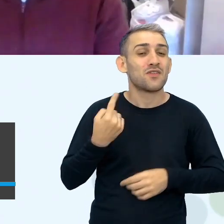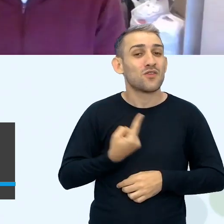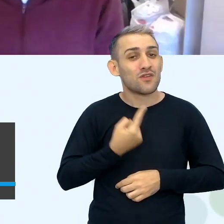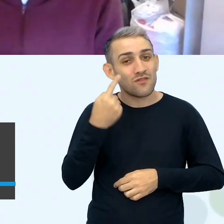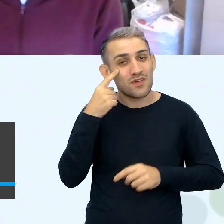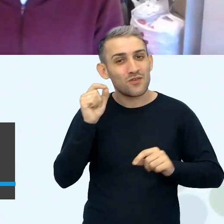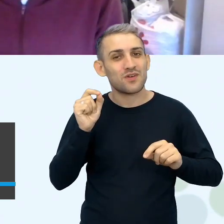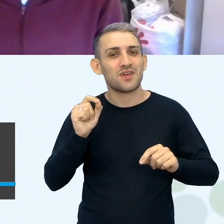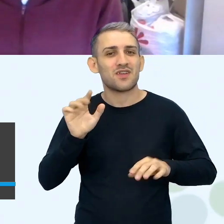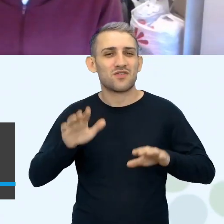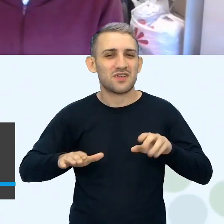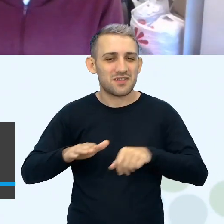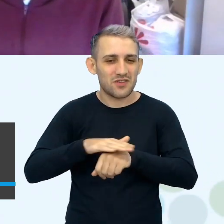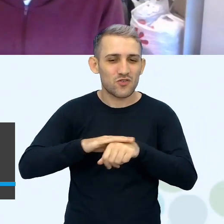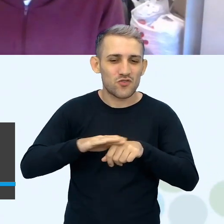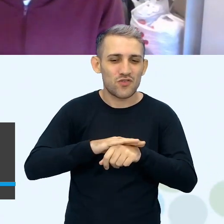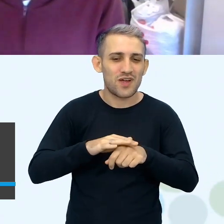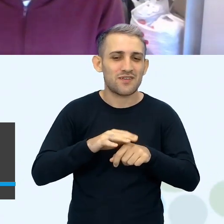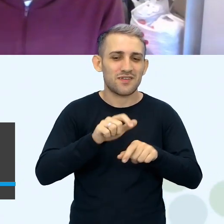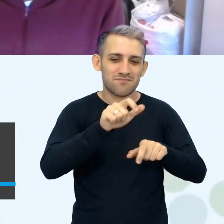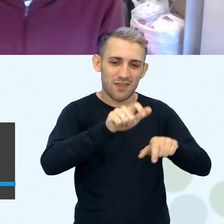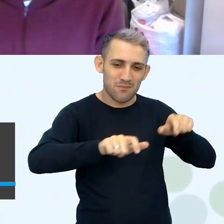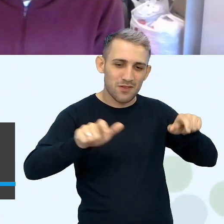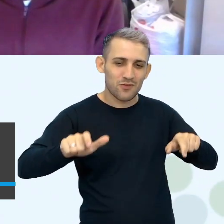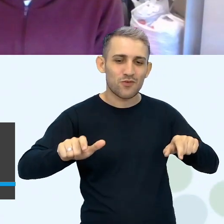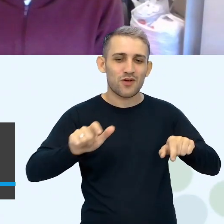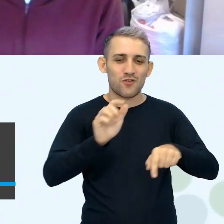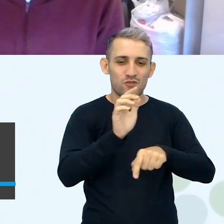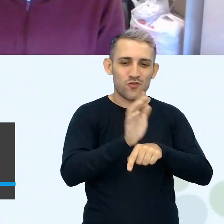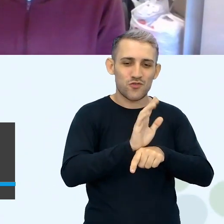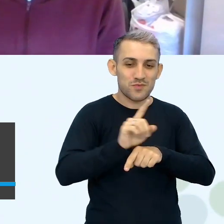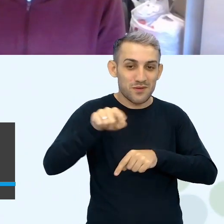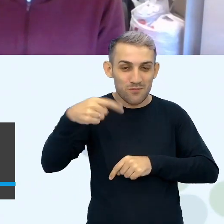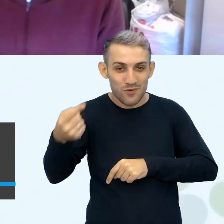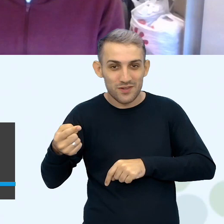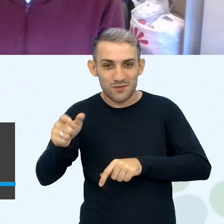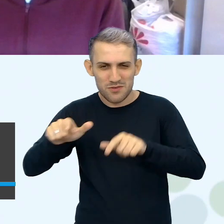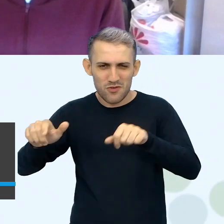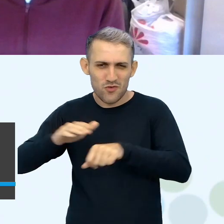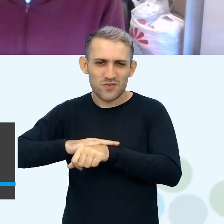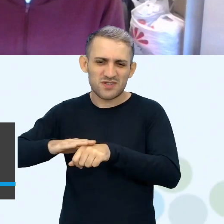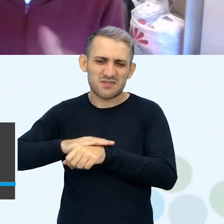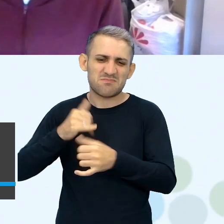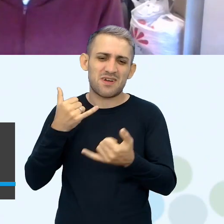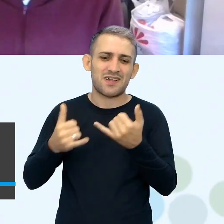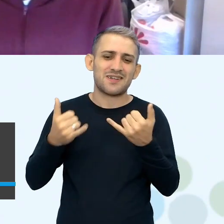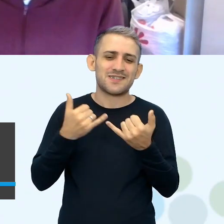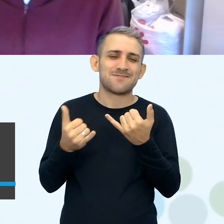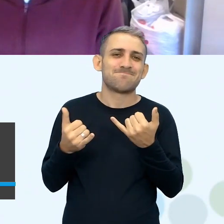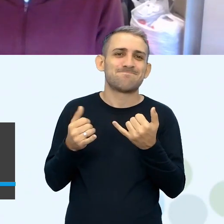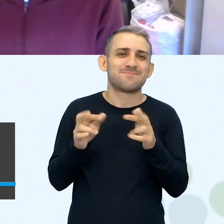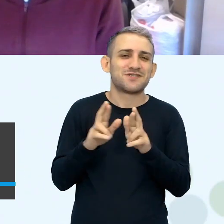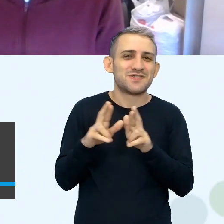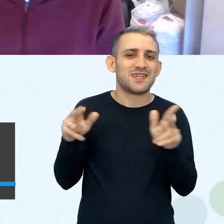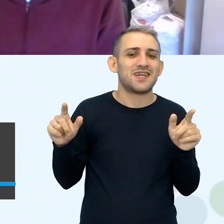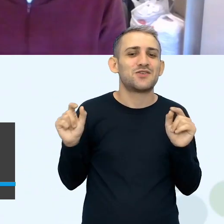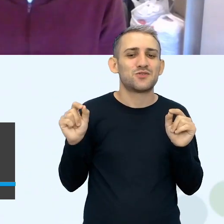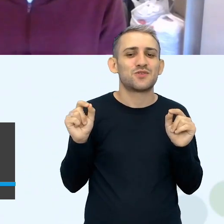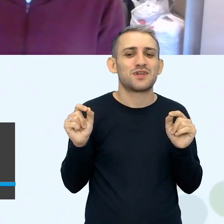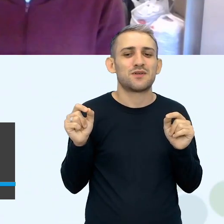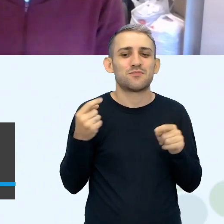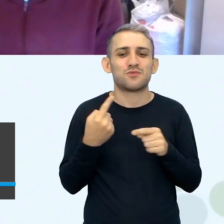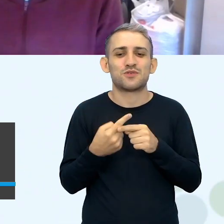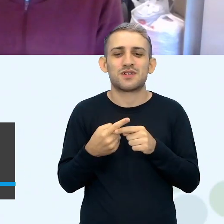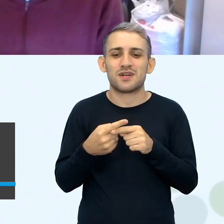nas conversas entre as pessoas, né, depois dos filmes, depois das séries, que acaba sendo um caso um pouco mais raro, justamente por